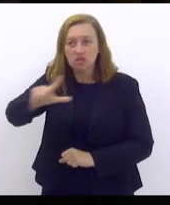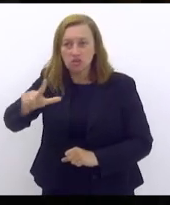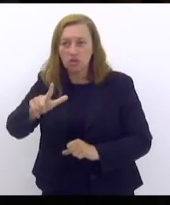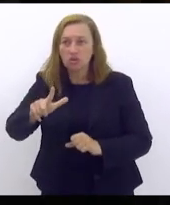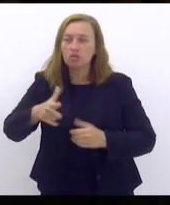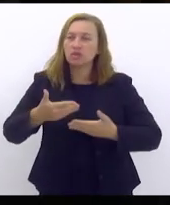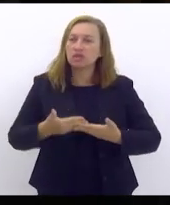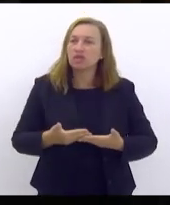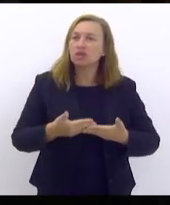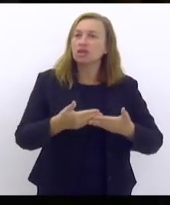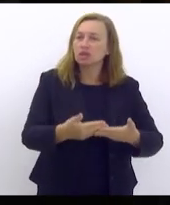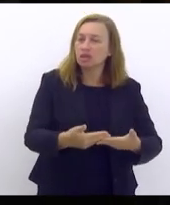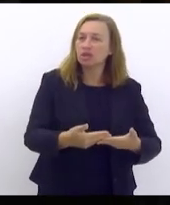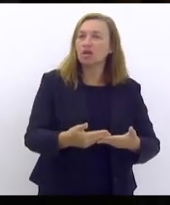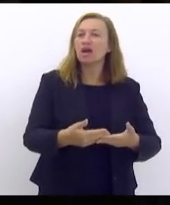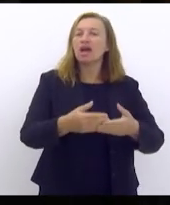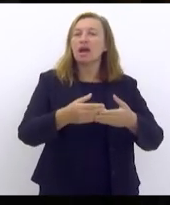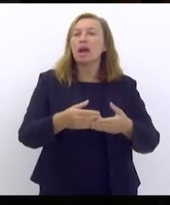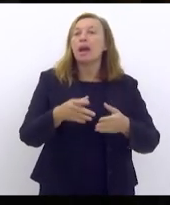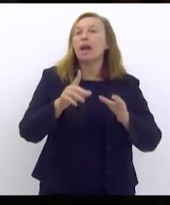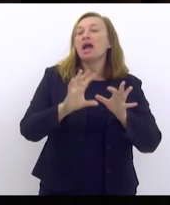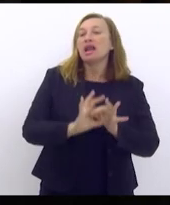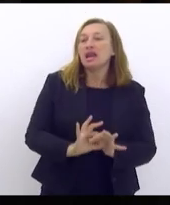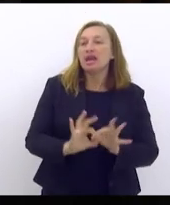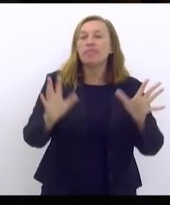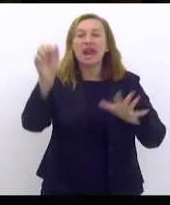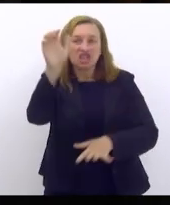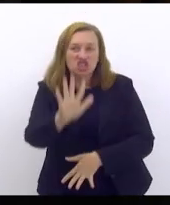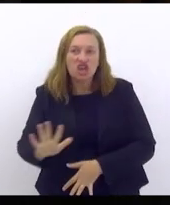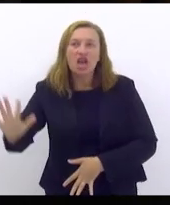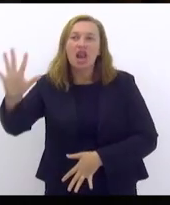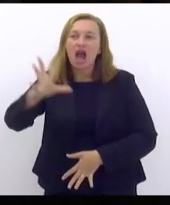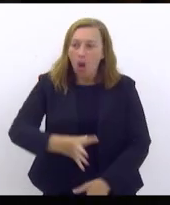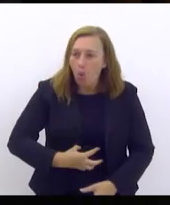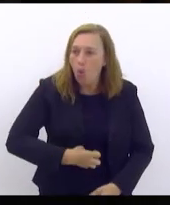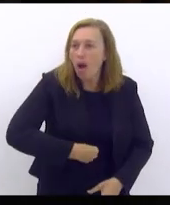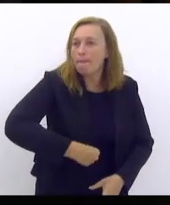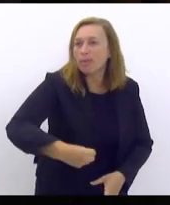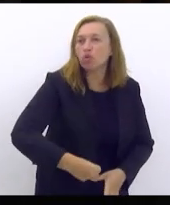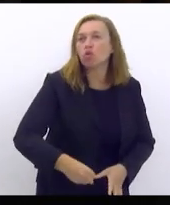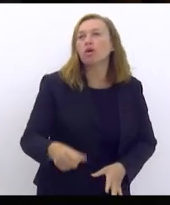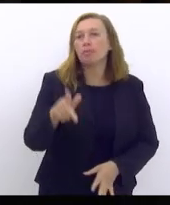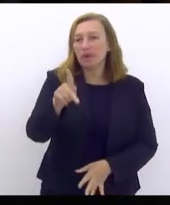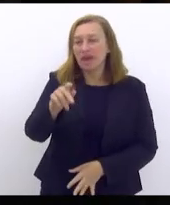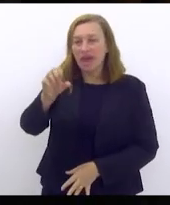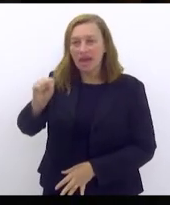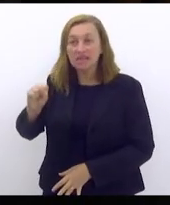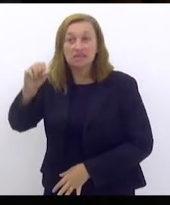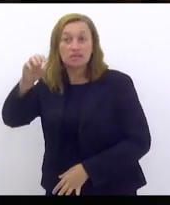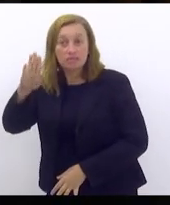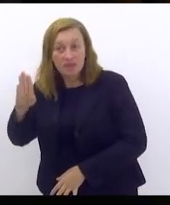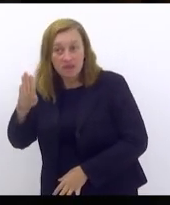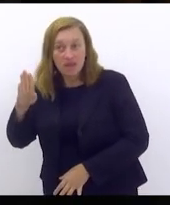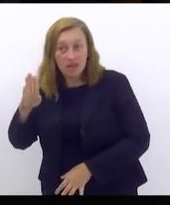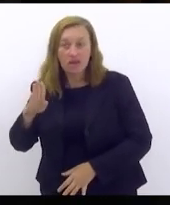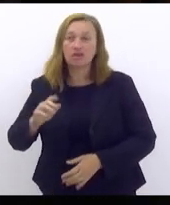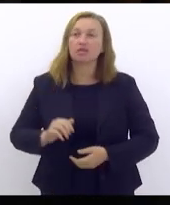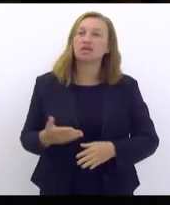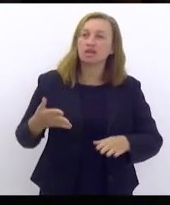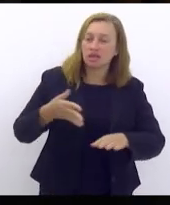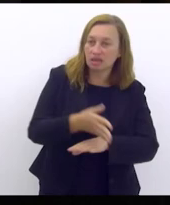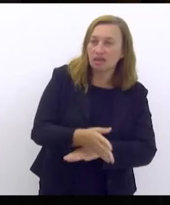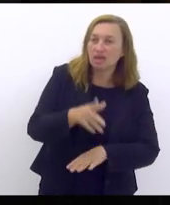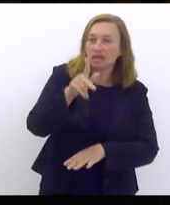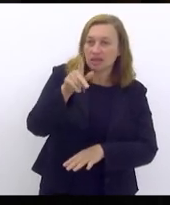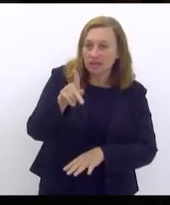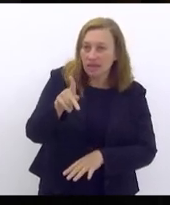DPF para liberar geral no aborto. Foi o PSB que ingressou com a